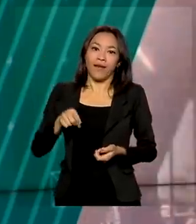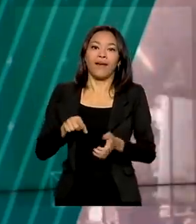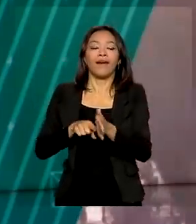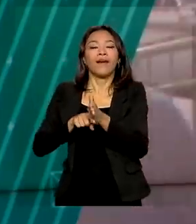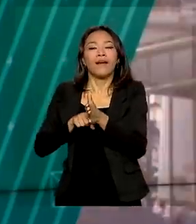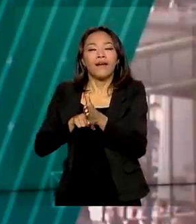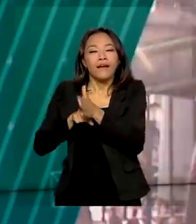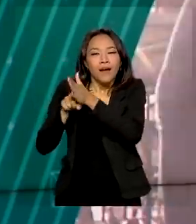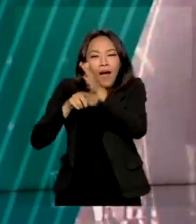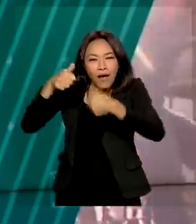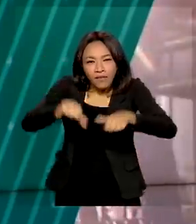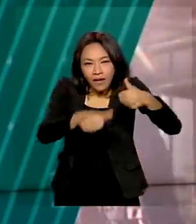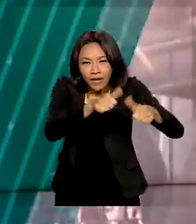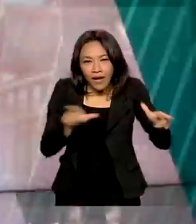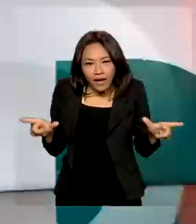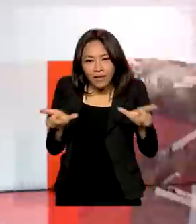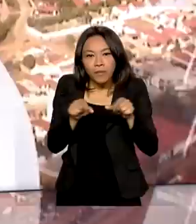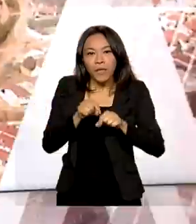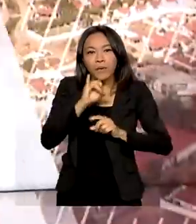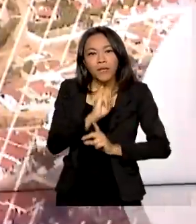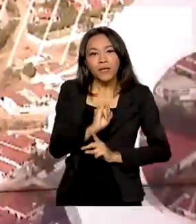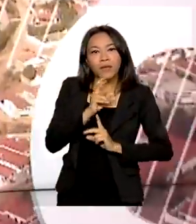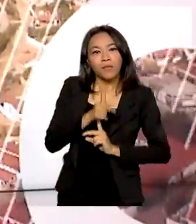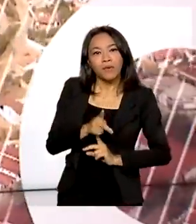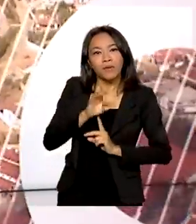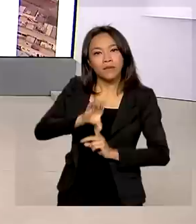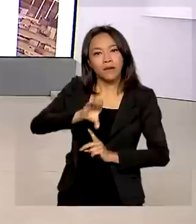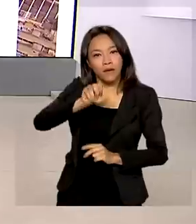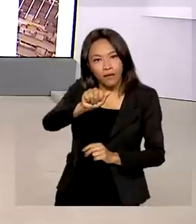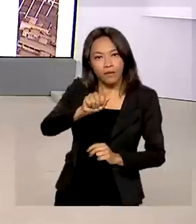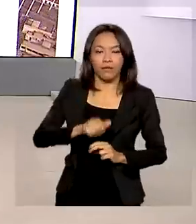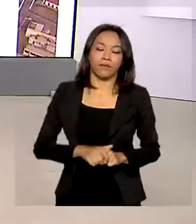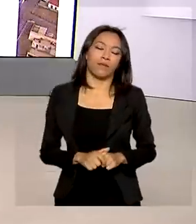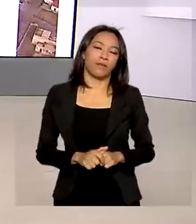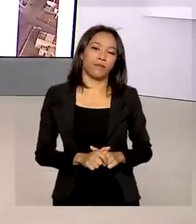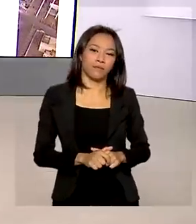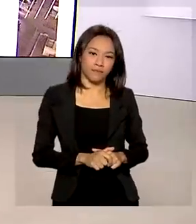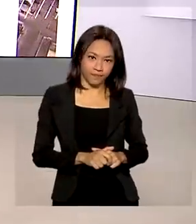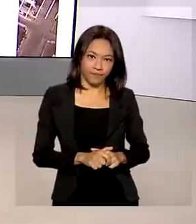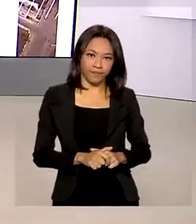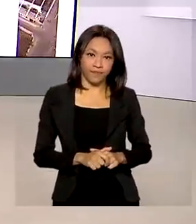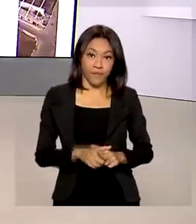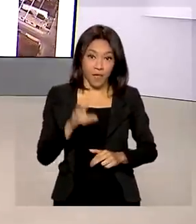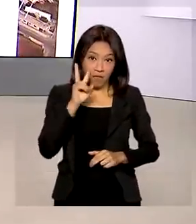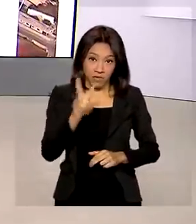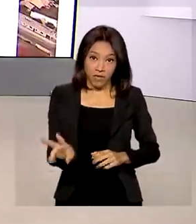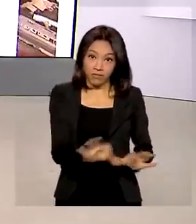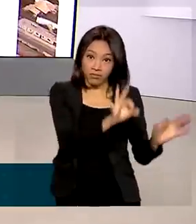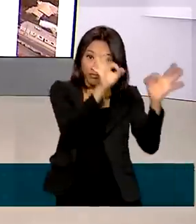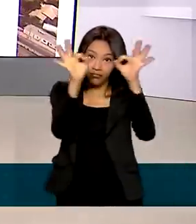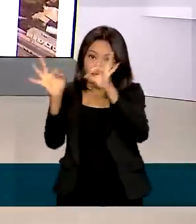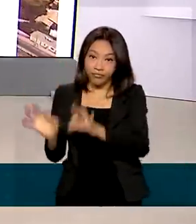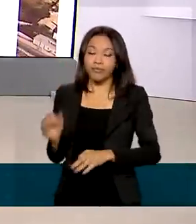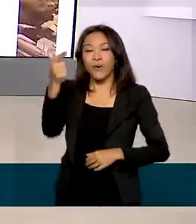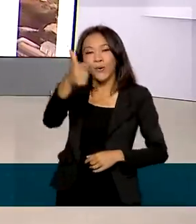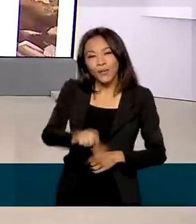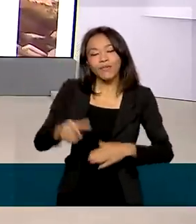Nacional de Preços ao Consumidor Amplo, o IPCA. Para rever as reportagens de